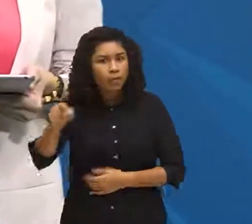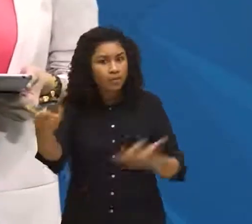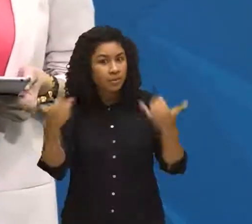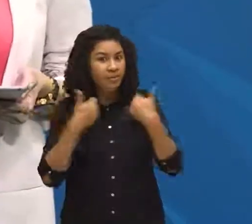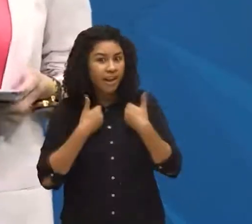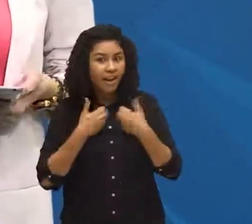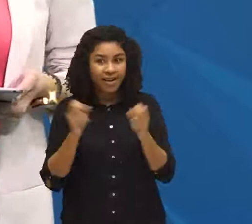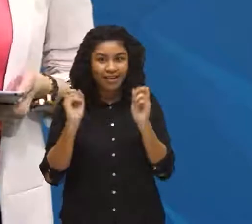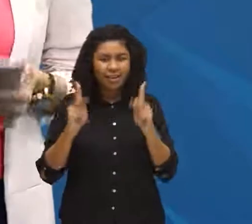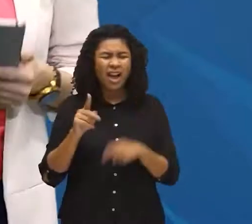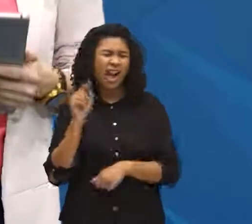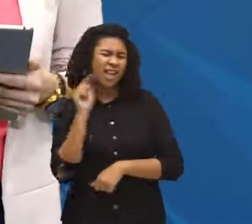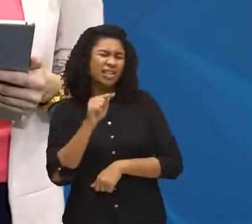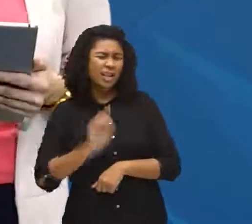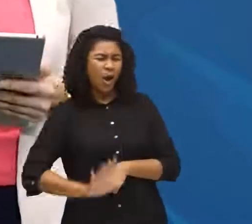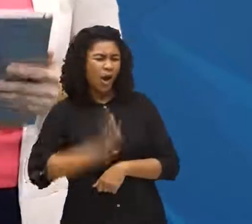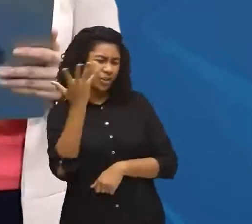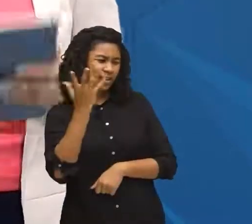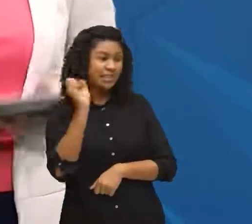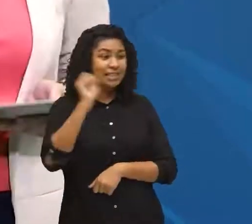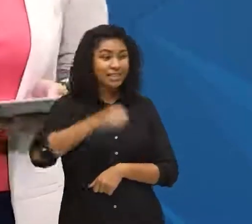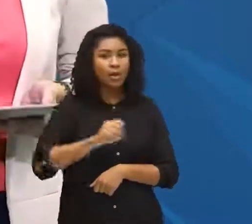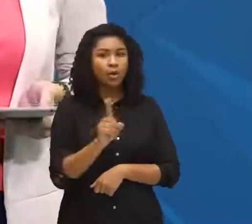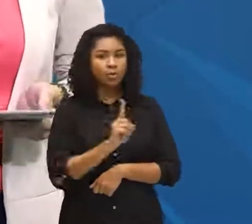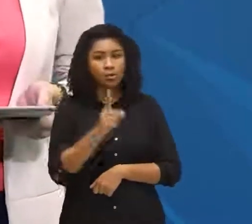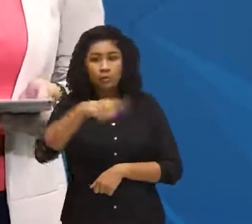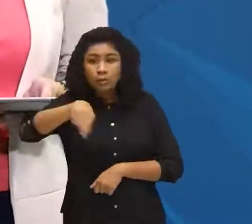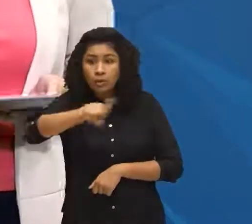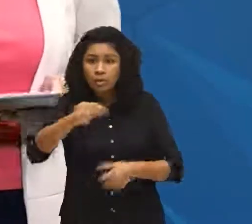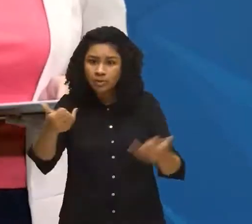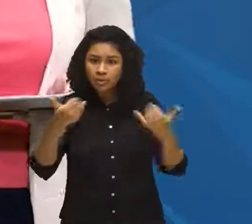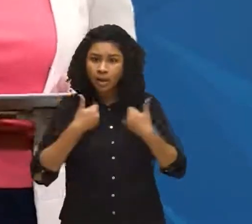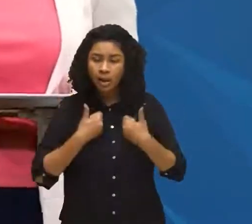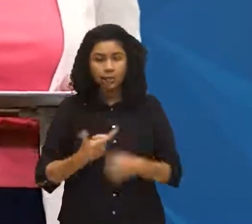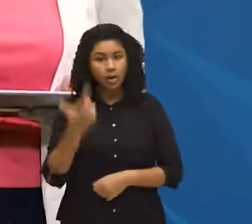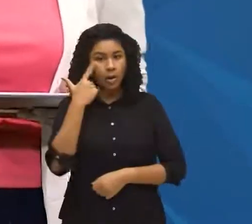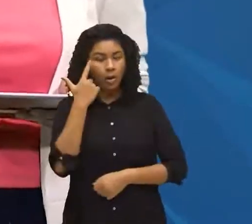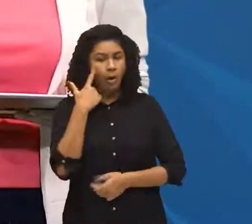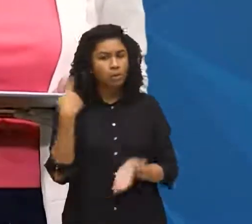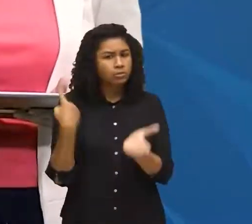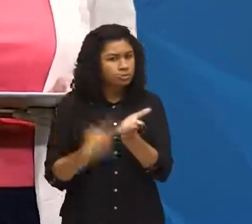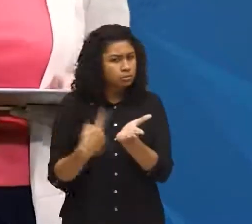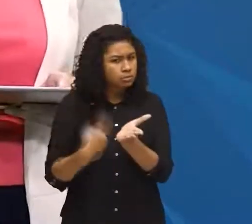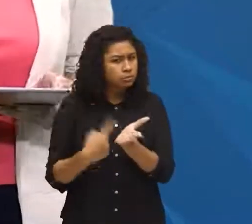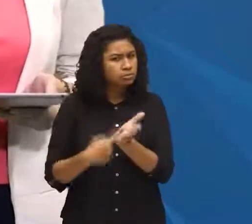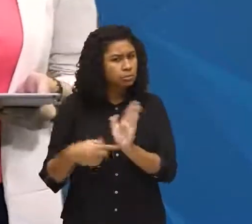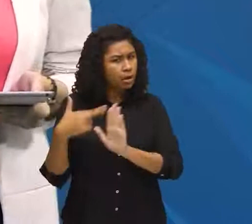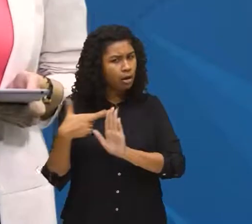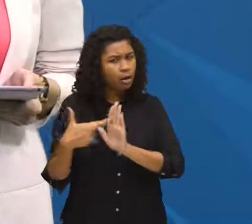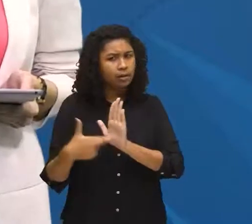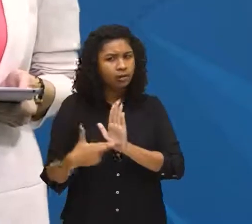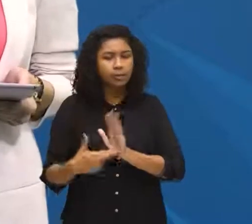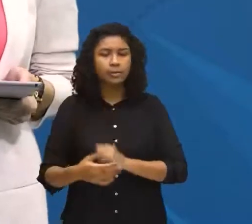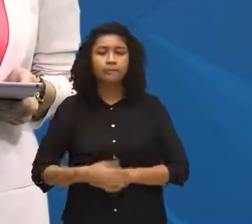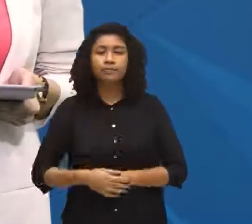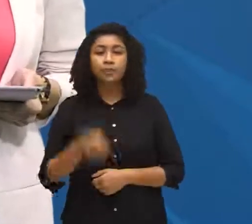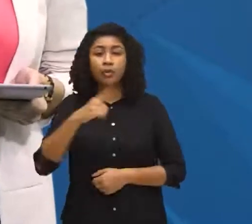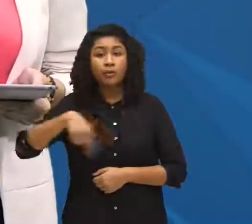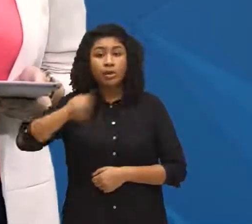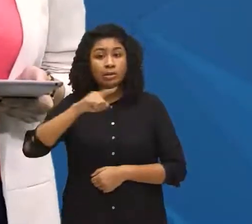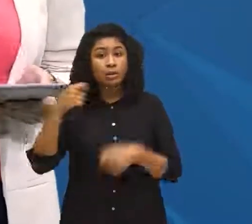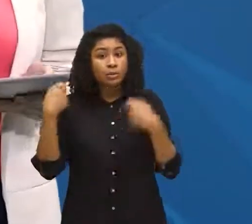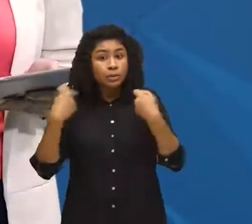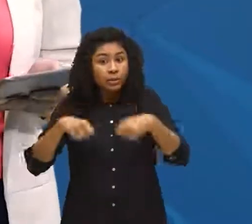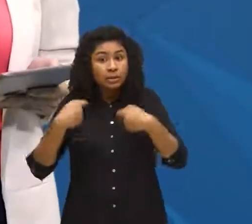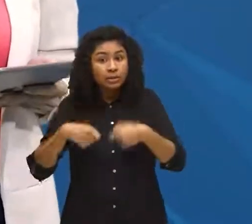não aconteceu, tá bom? Vamos jogar? Só que temos que ter alguns acordos, né? Para participar, você tem que estar no canal do Ensino Fundamental, porque a